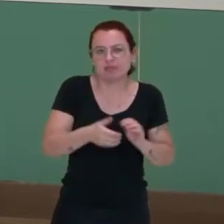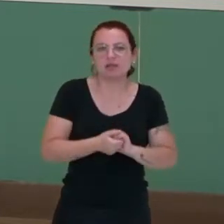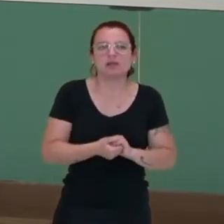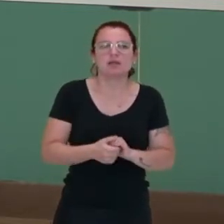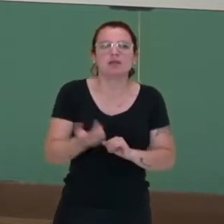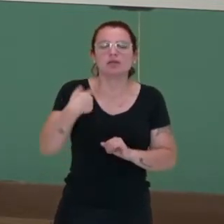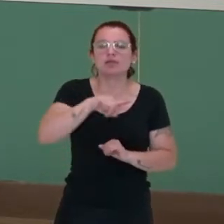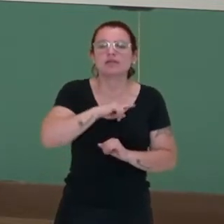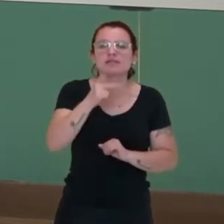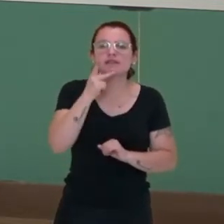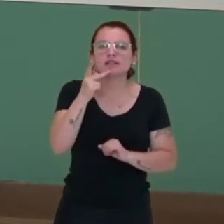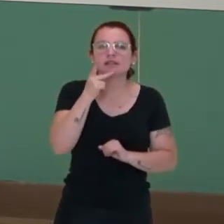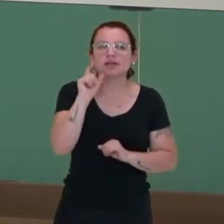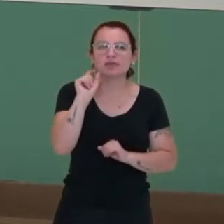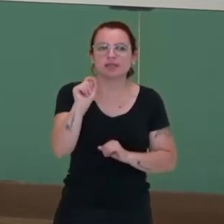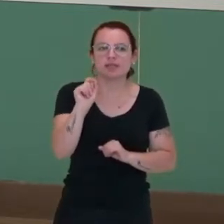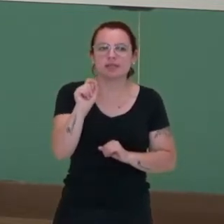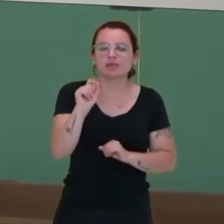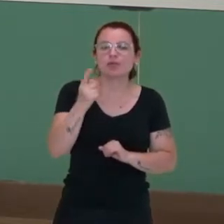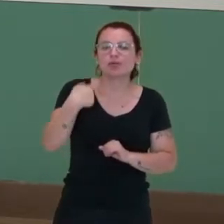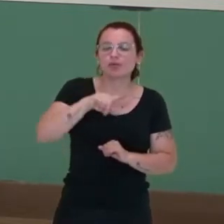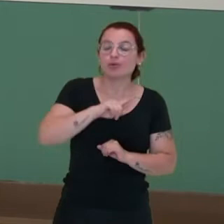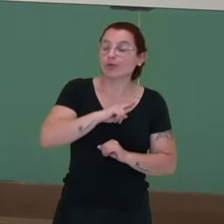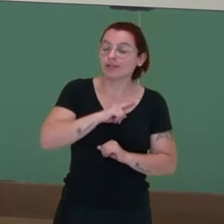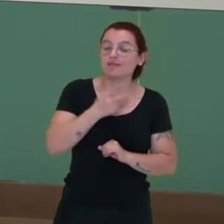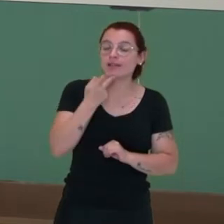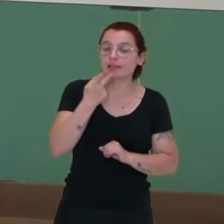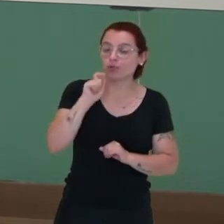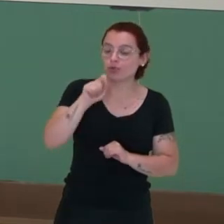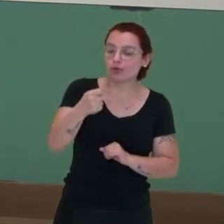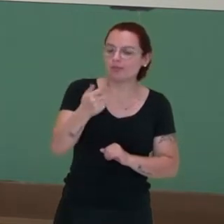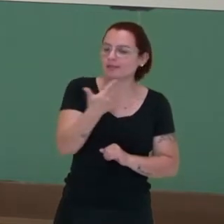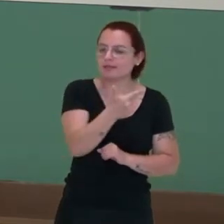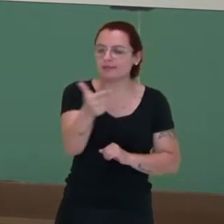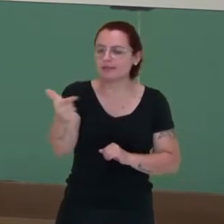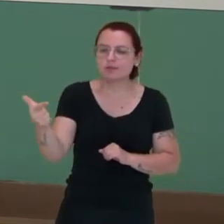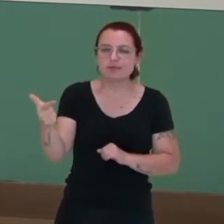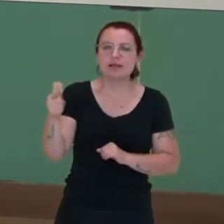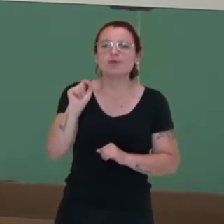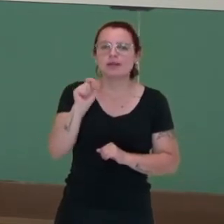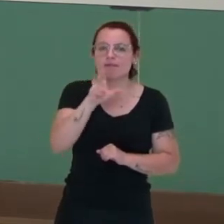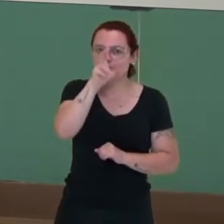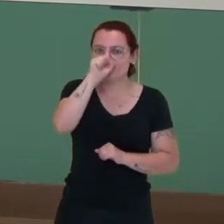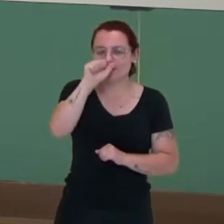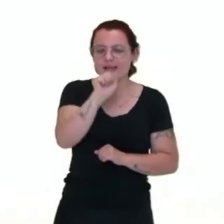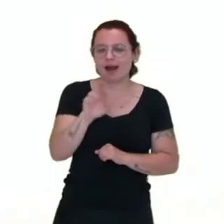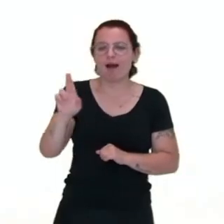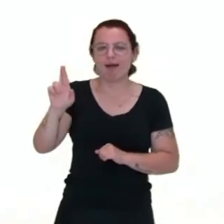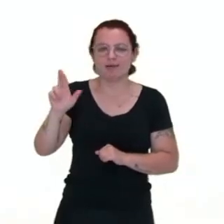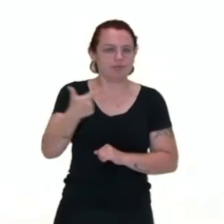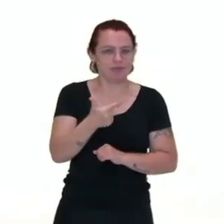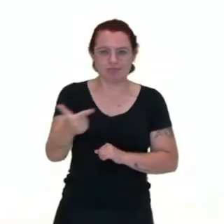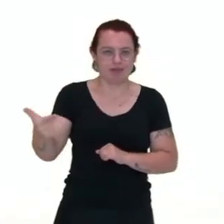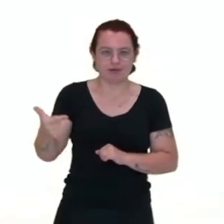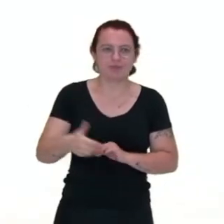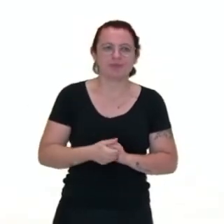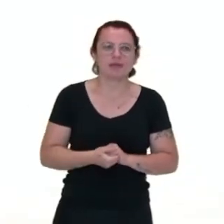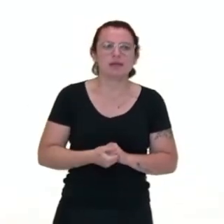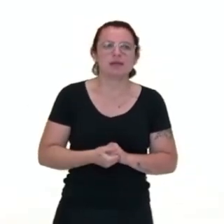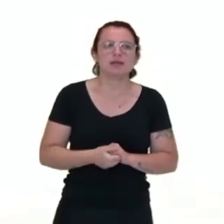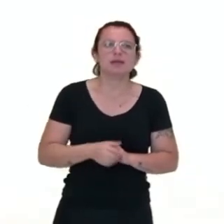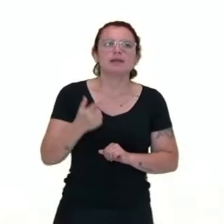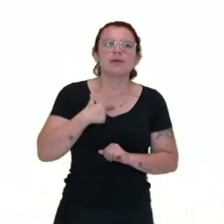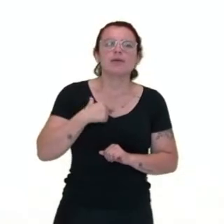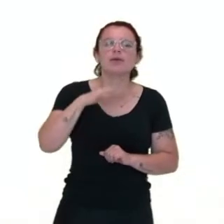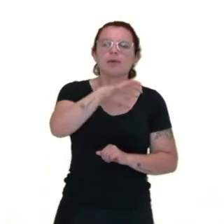modelo de sem a resistência do ar, ok? Então, o que eu vou fazer? Eu vou pegar as equações de movimento uniformemente variado